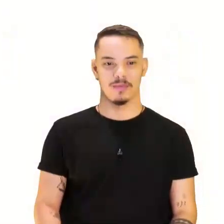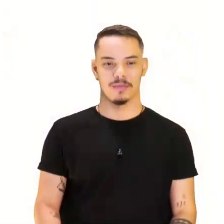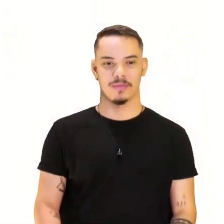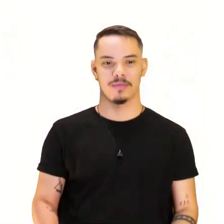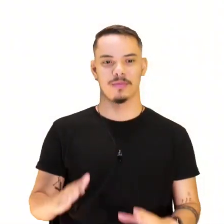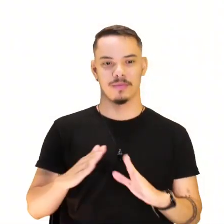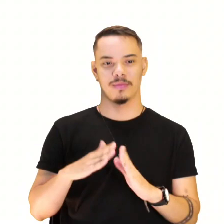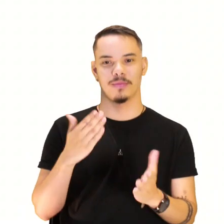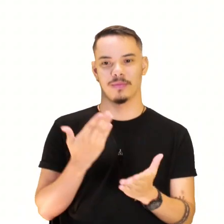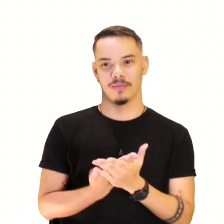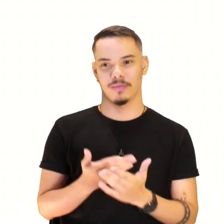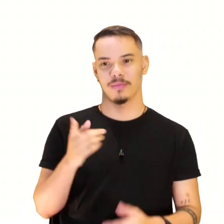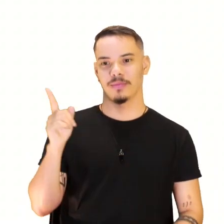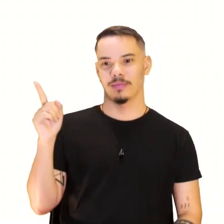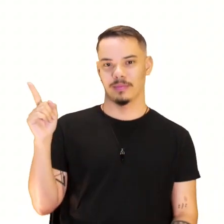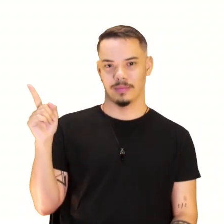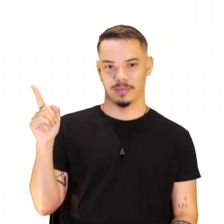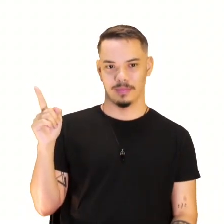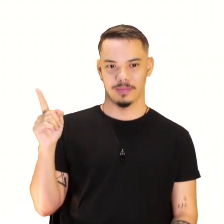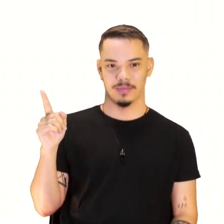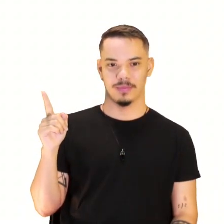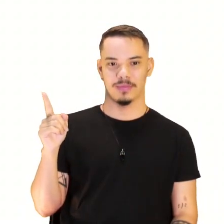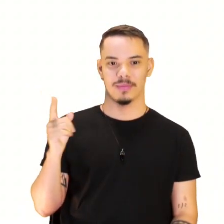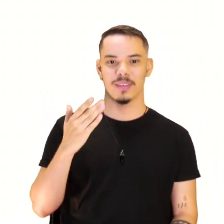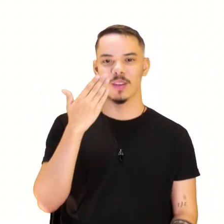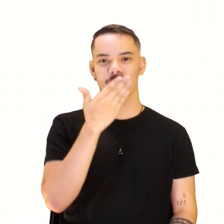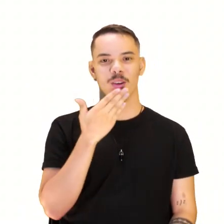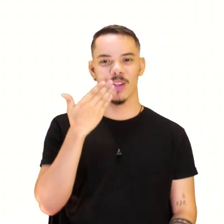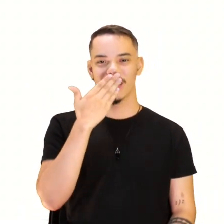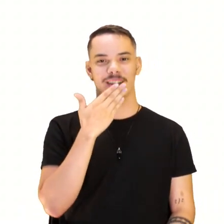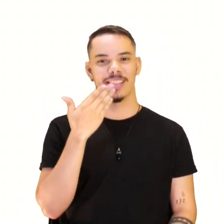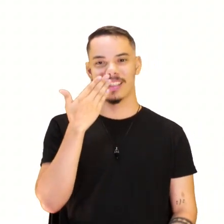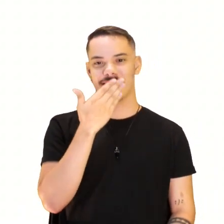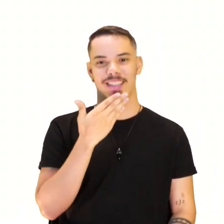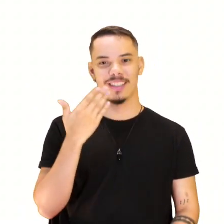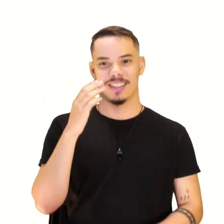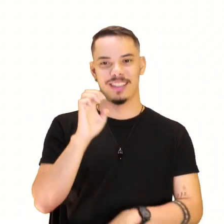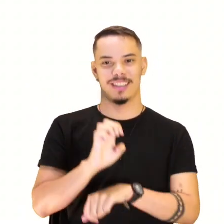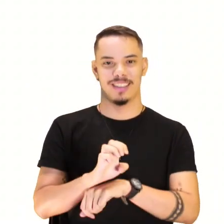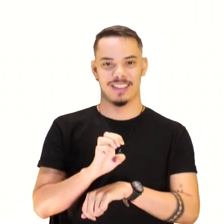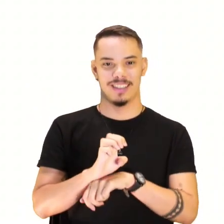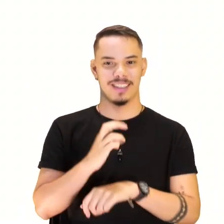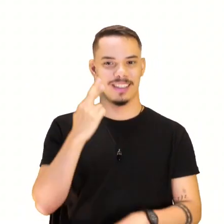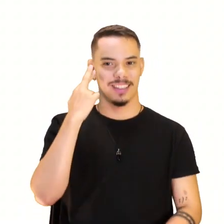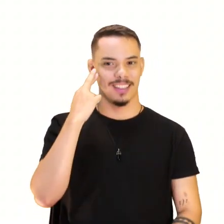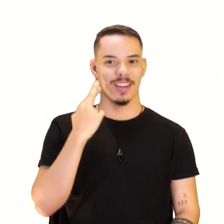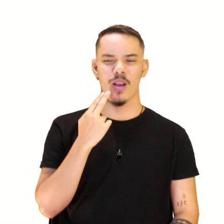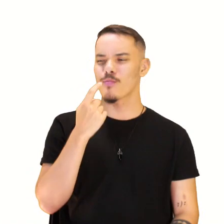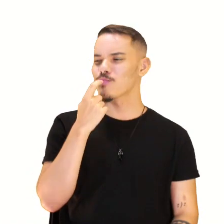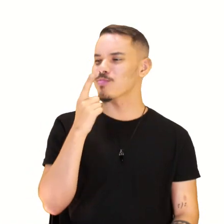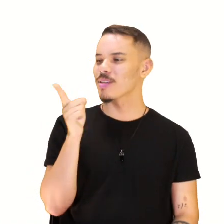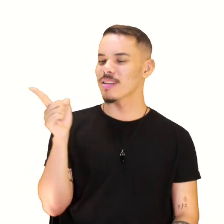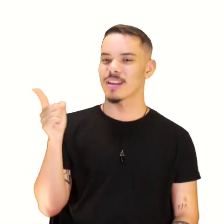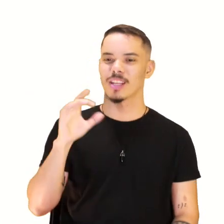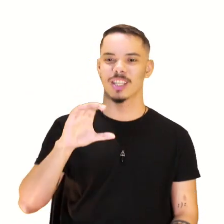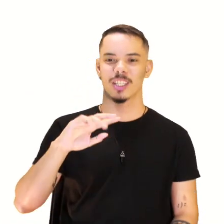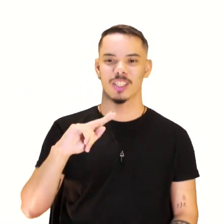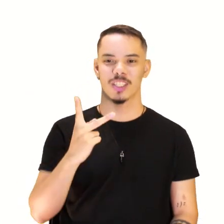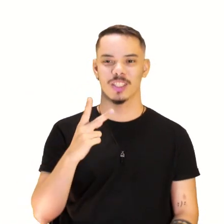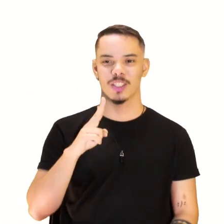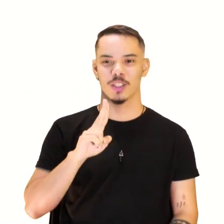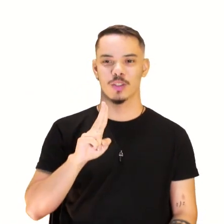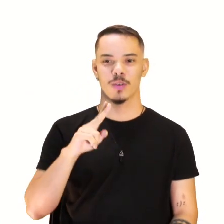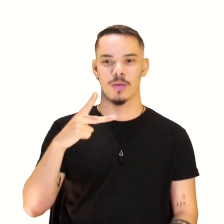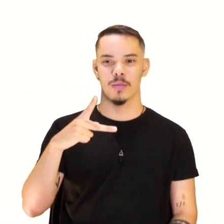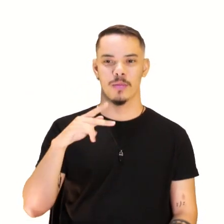de hoje, é a docinha do estado de Rondônia. É bem pertinho, Chupinguaia. É Chupinguaia, bem ali